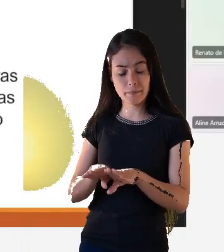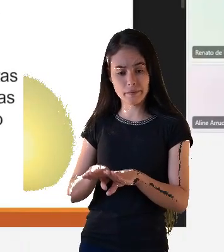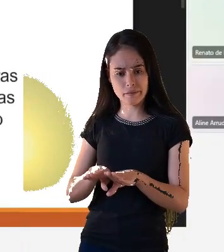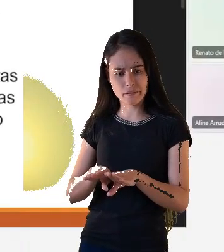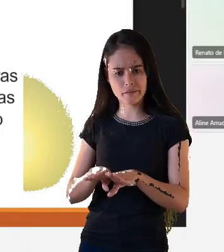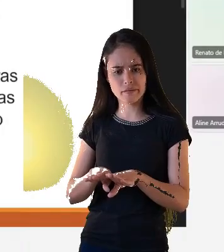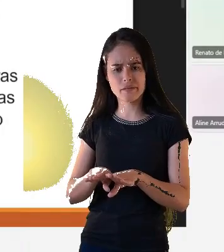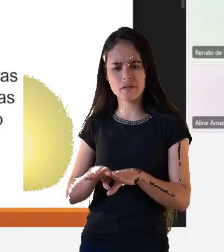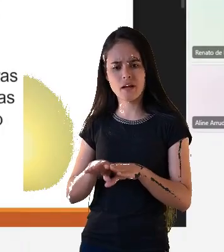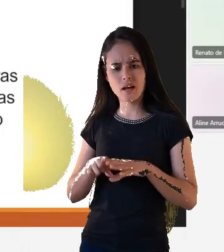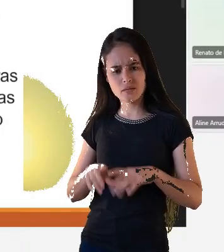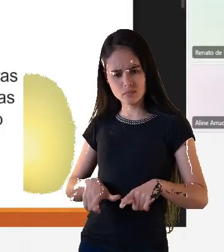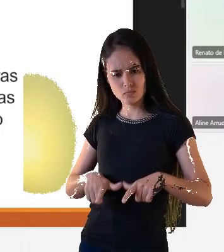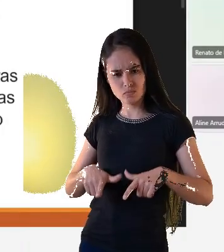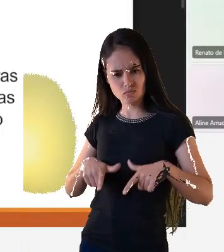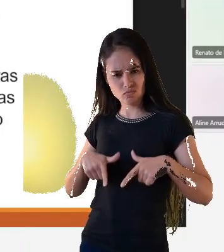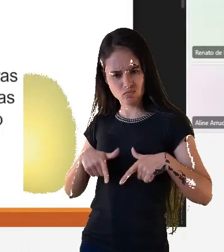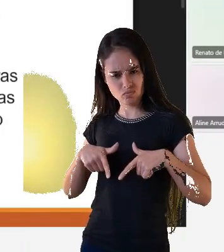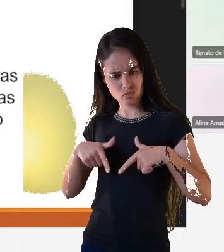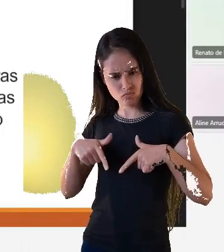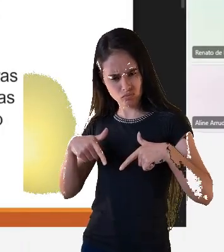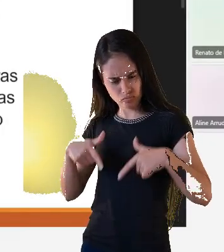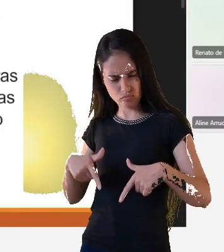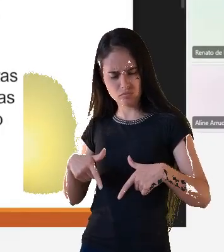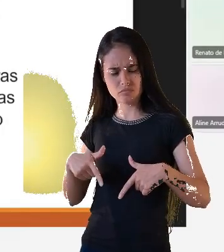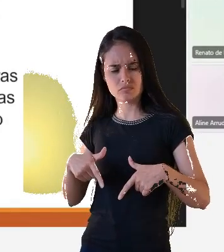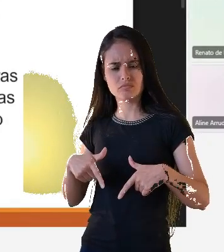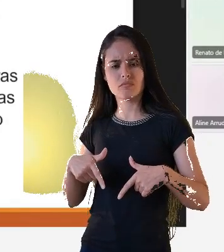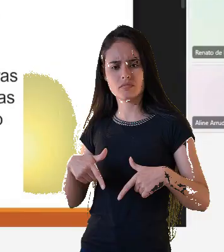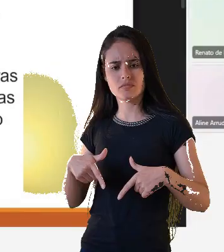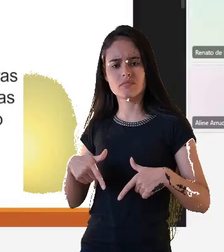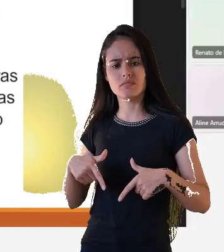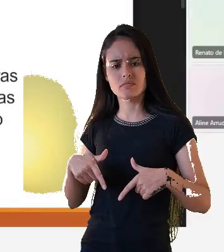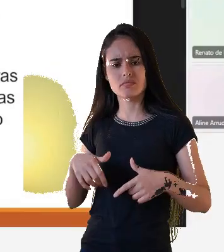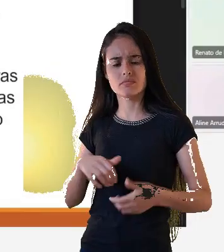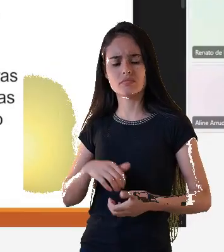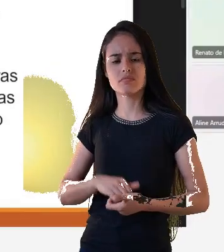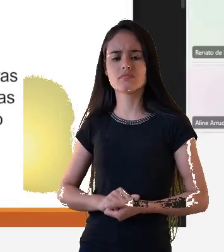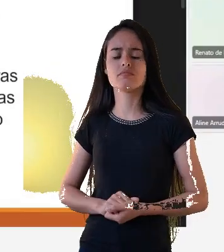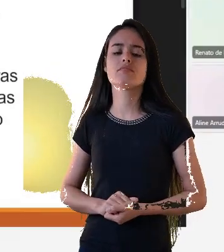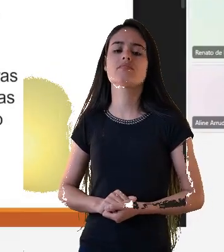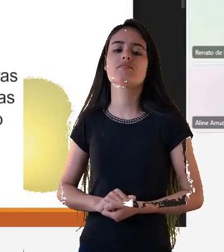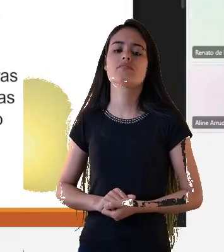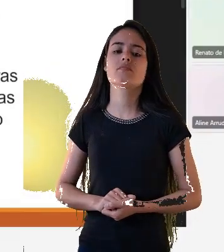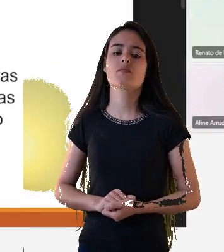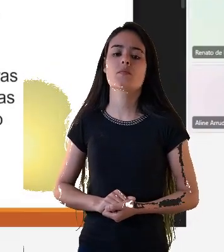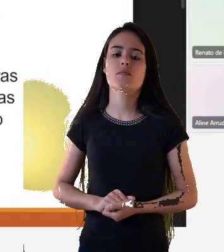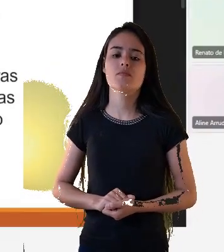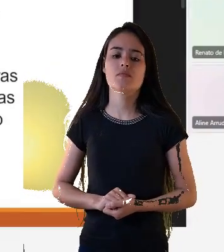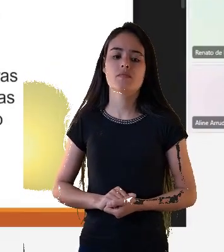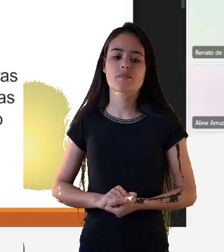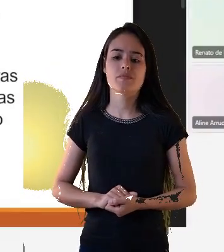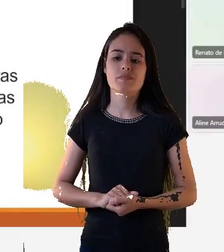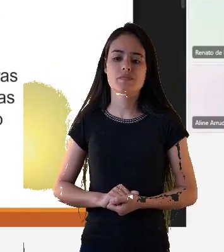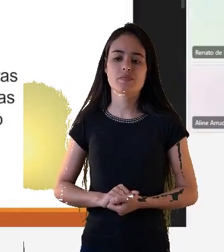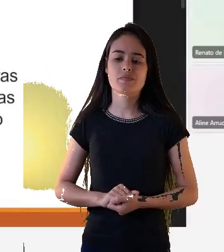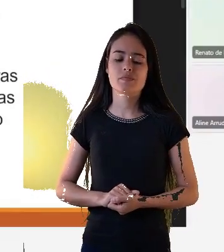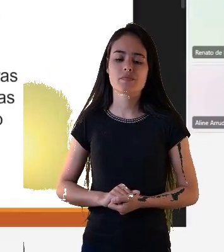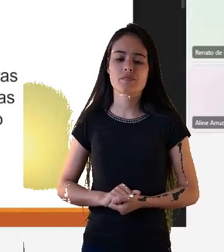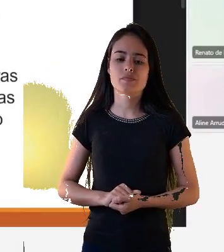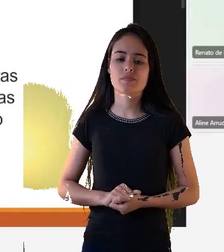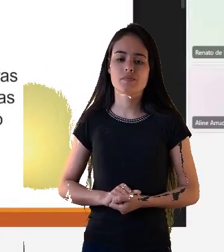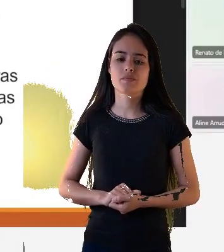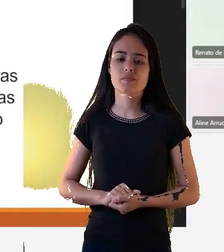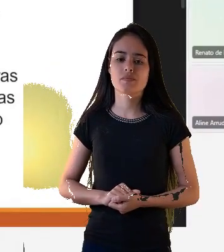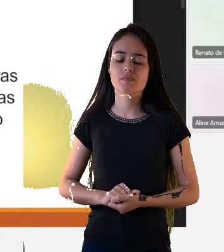ela usou como arma folhas de caçanção, né, para lutar contra alguns portugueses. Então, ela teve